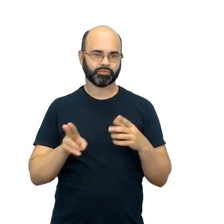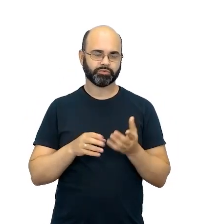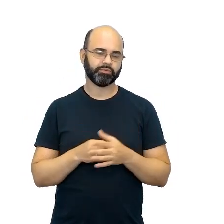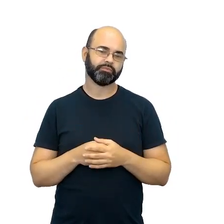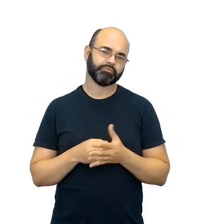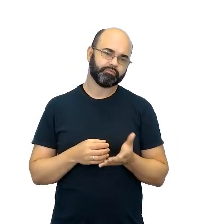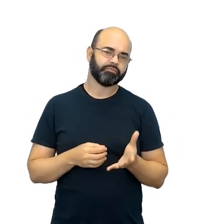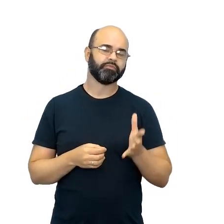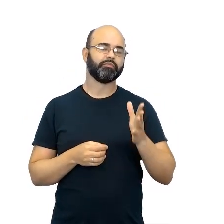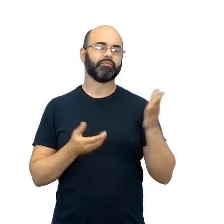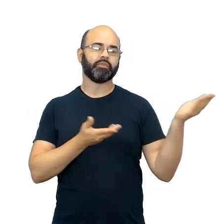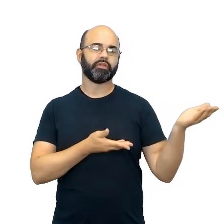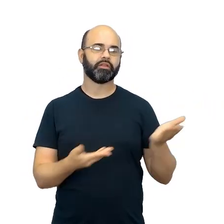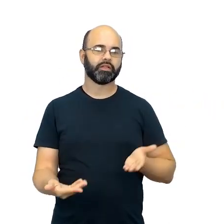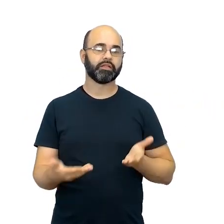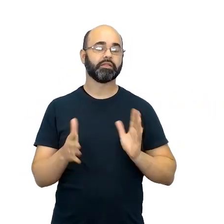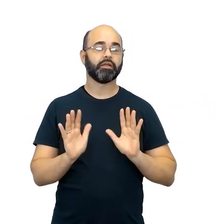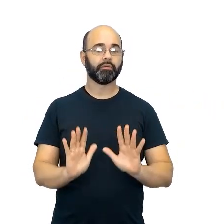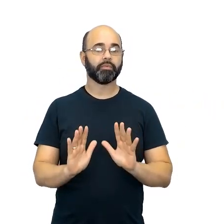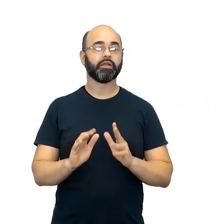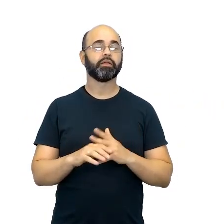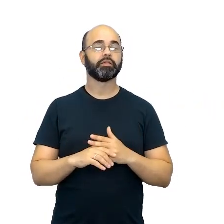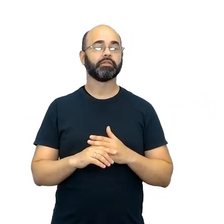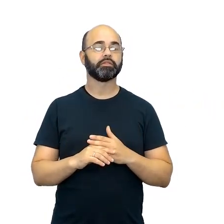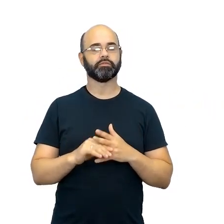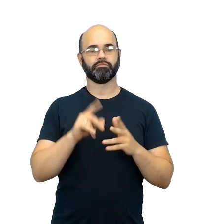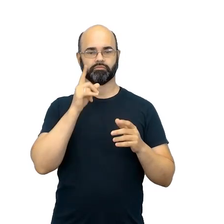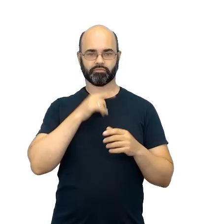questões, né, no final das aulas 1, 2 e